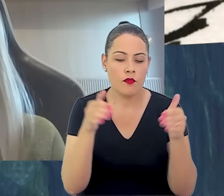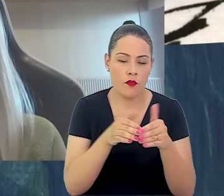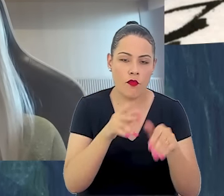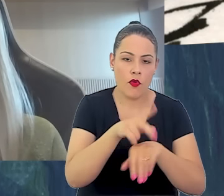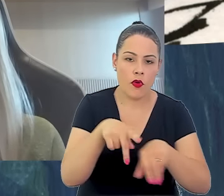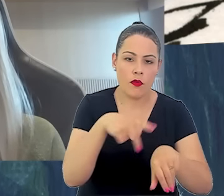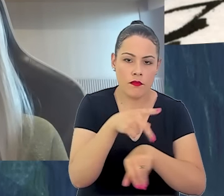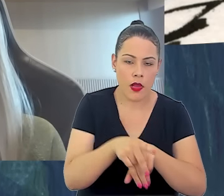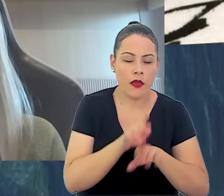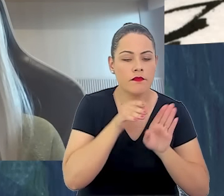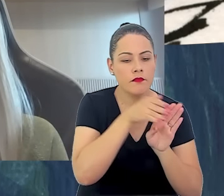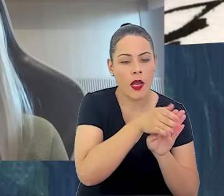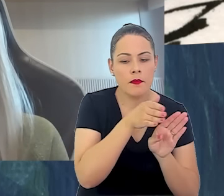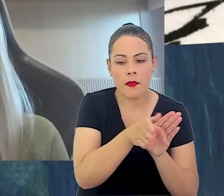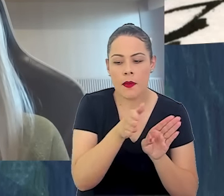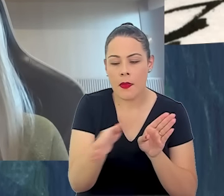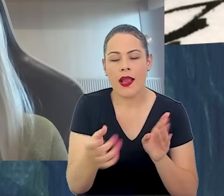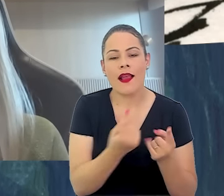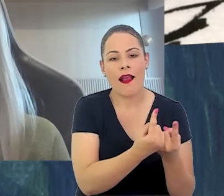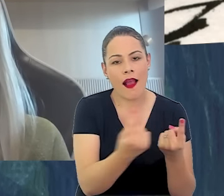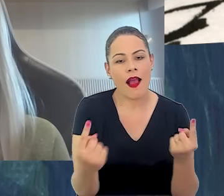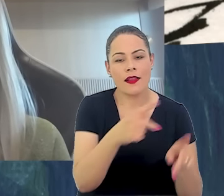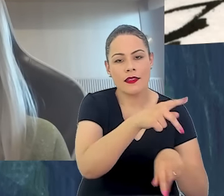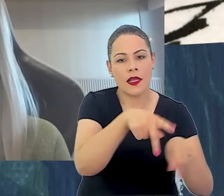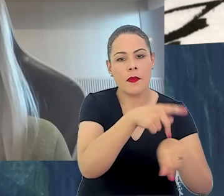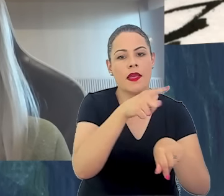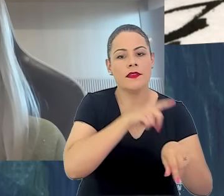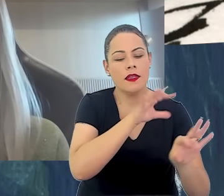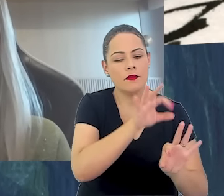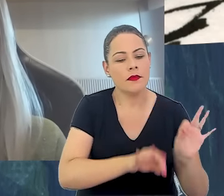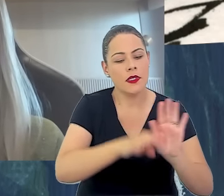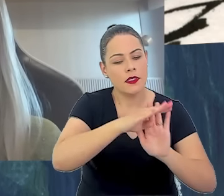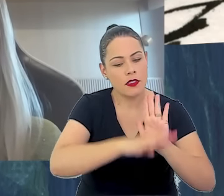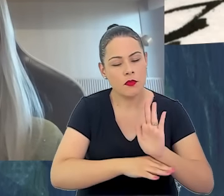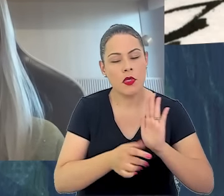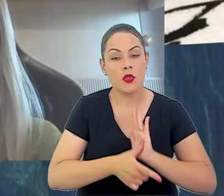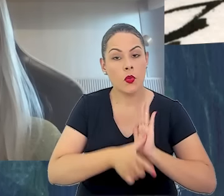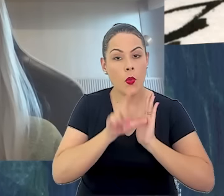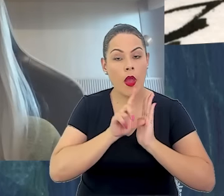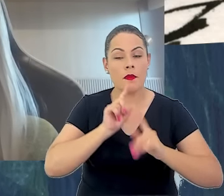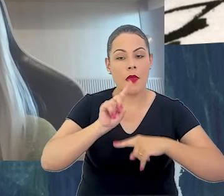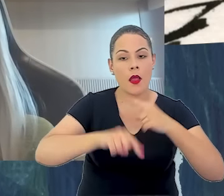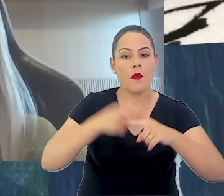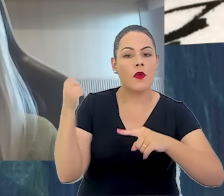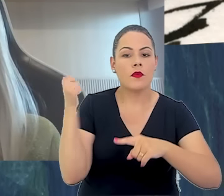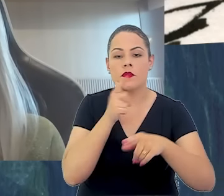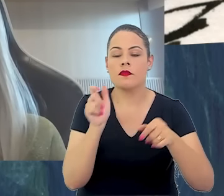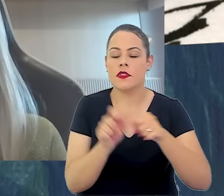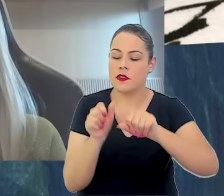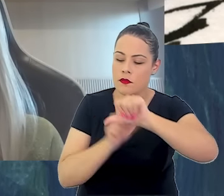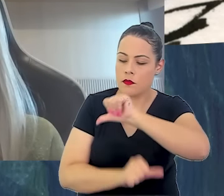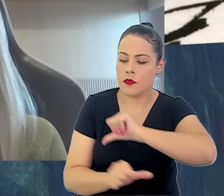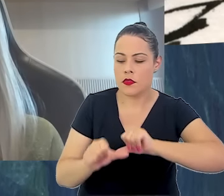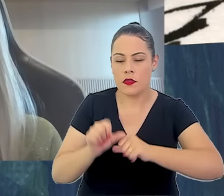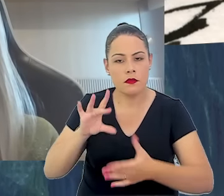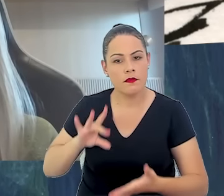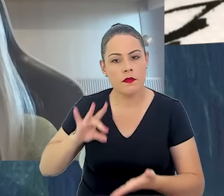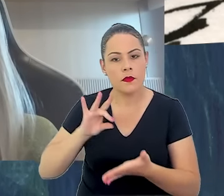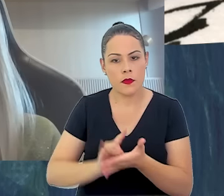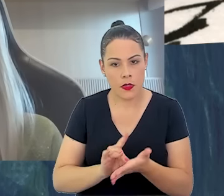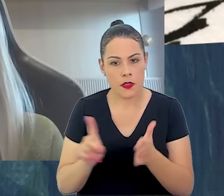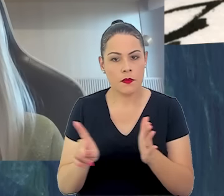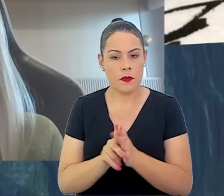nível nacional, cada país tendo o seu plano, para que se faça essa mudança